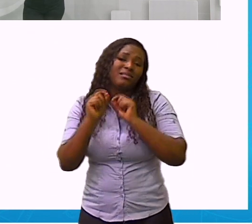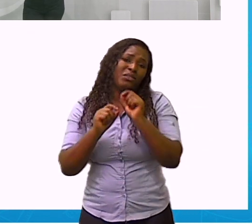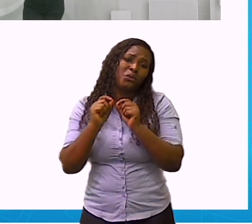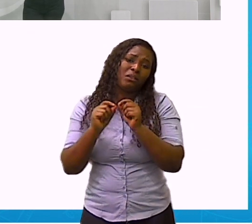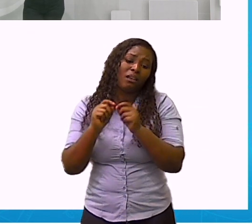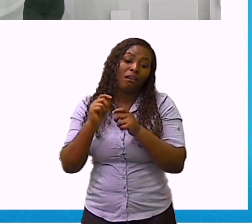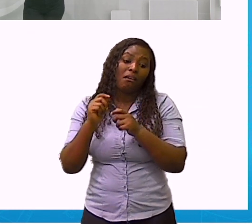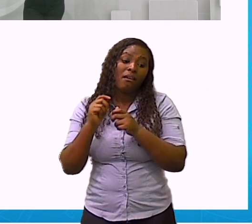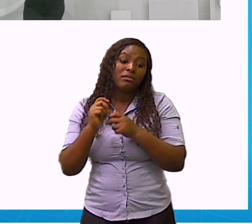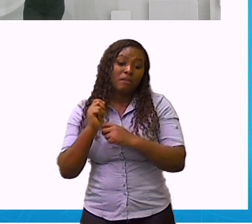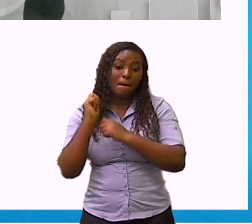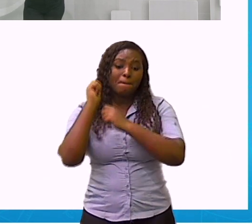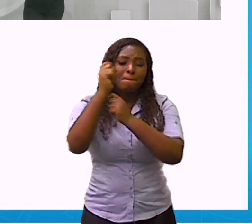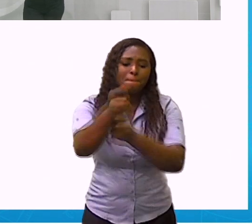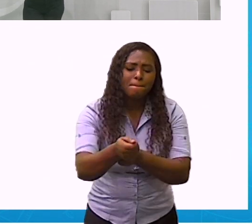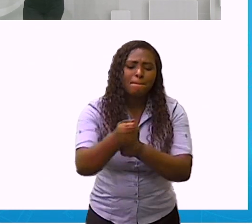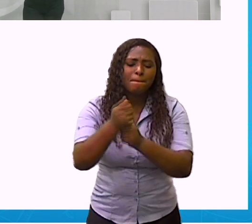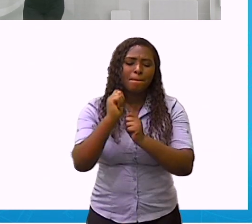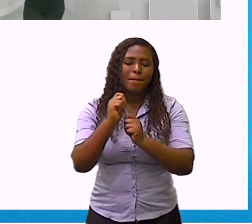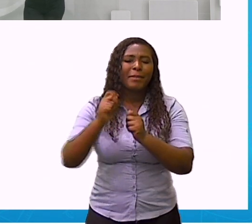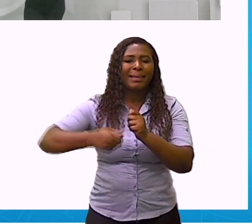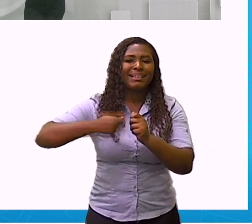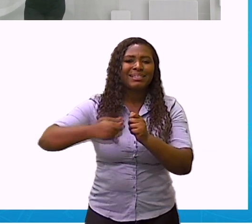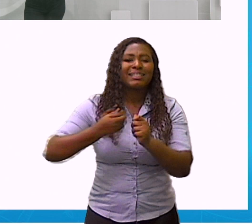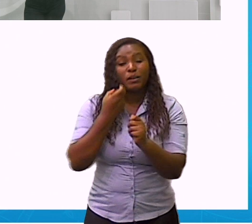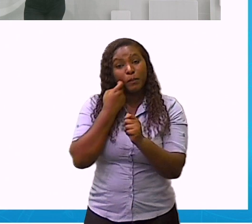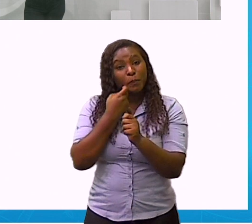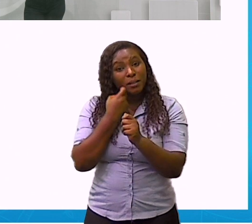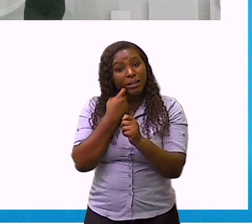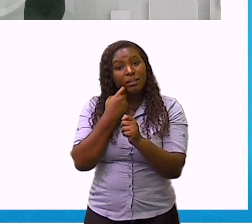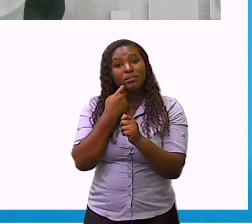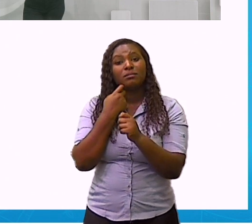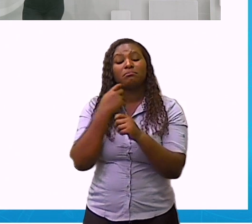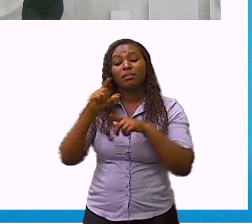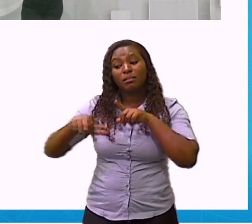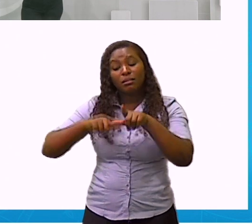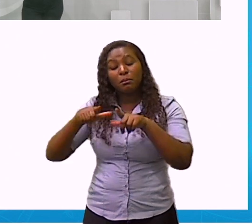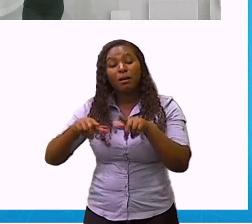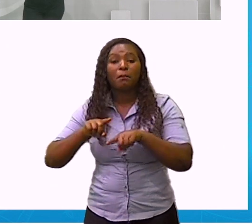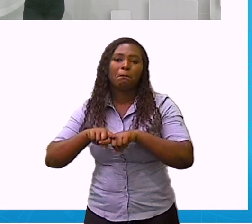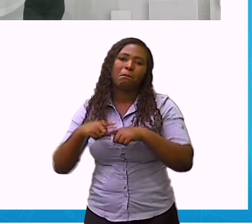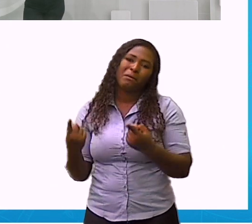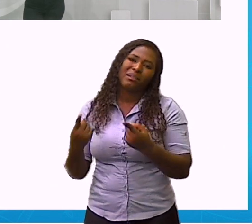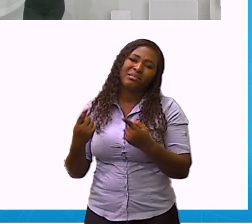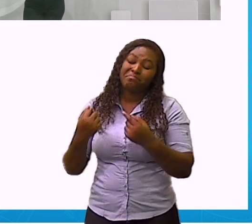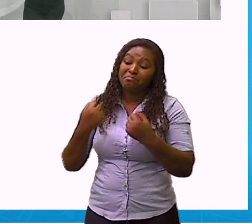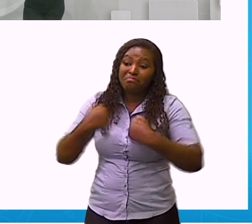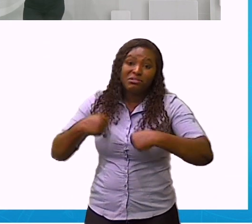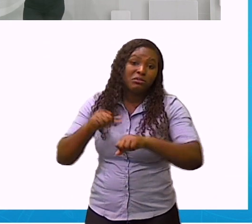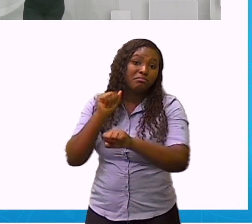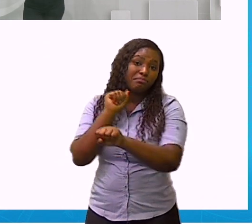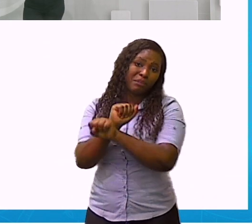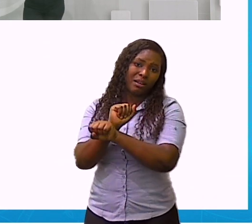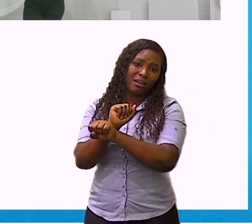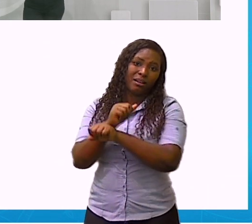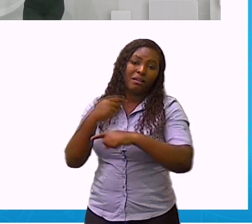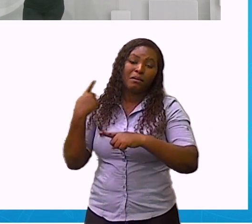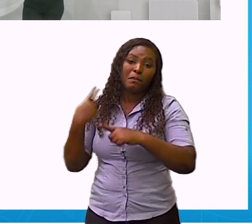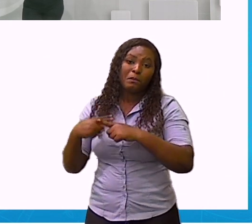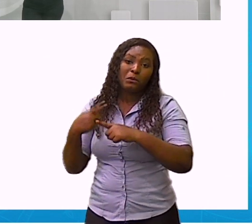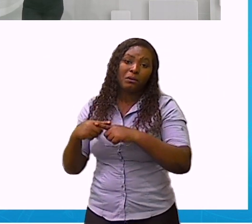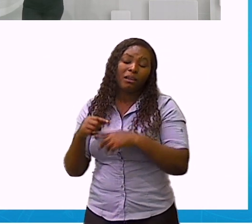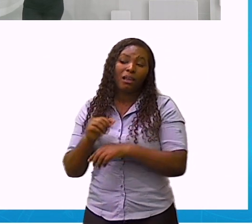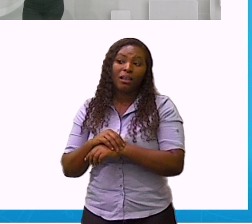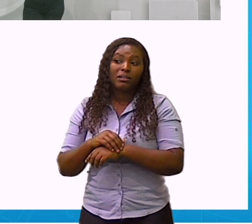trabalhar devido à contaminação dos peixes nos rios, não é isso? A atividade ela ficou proibida em toda a